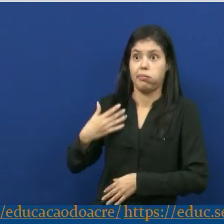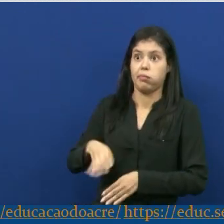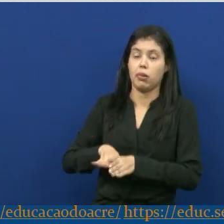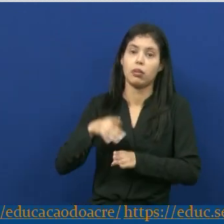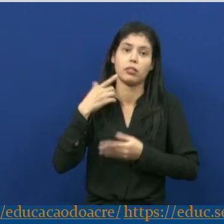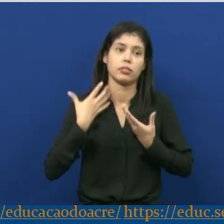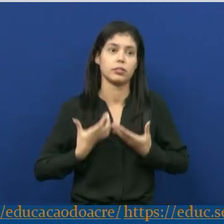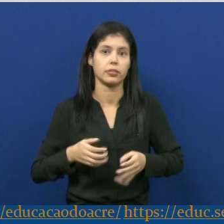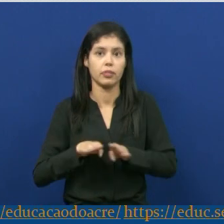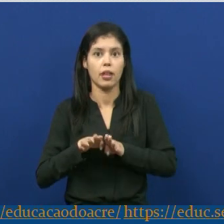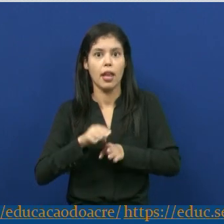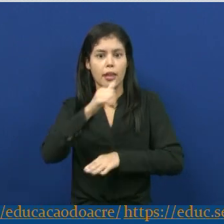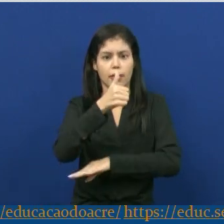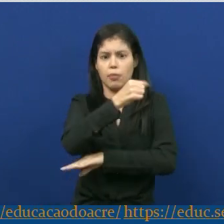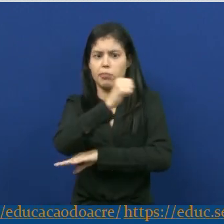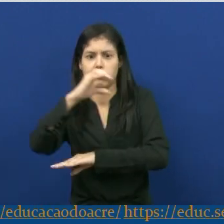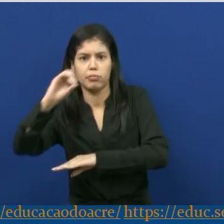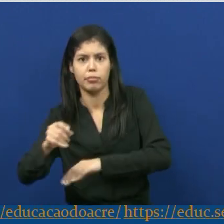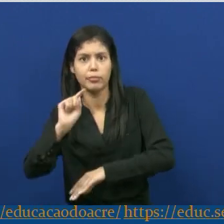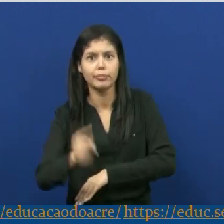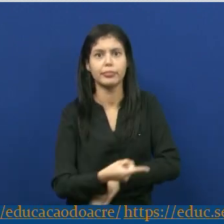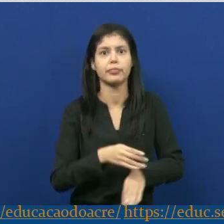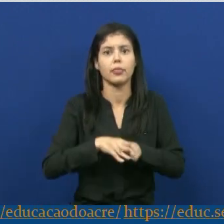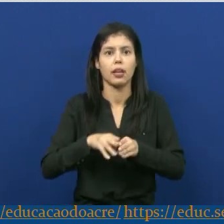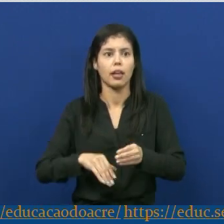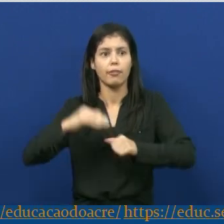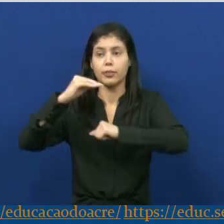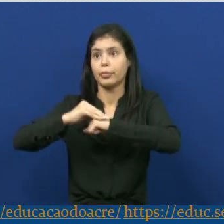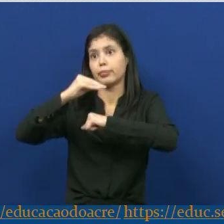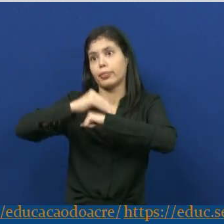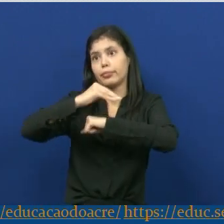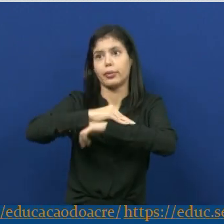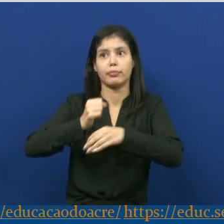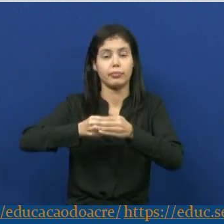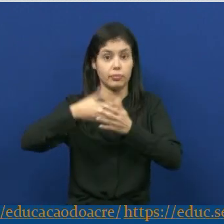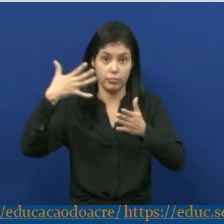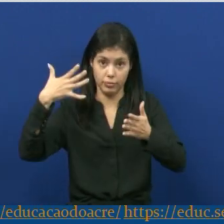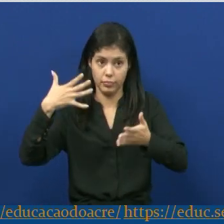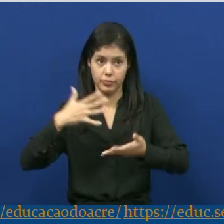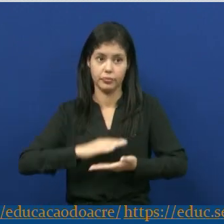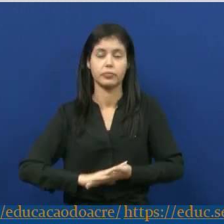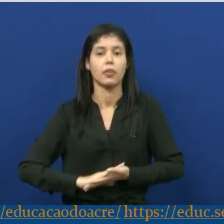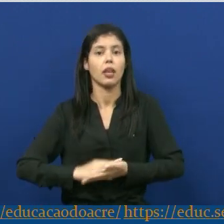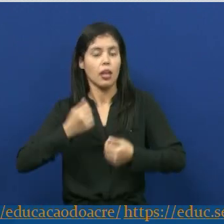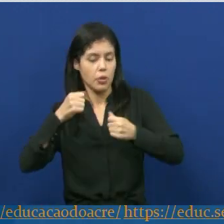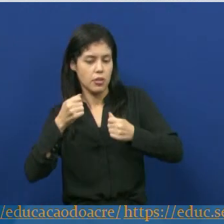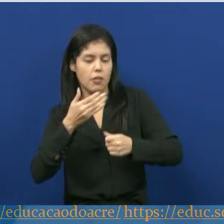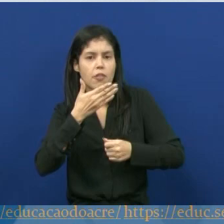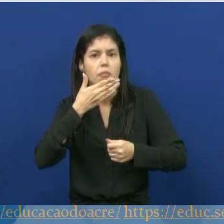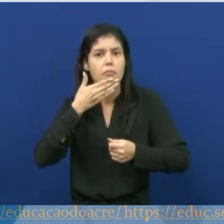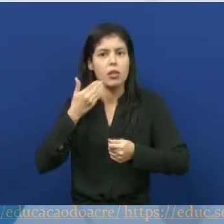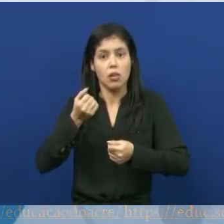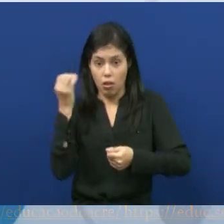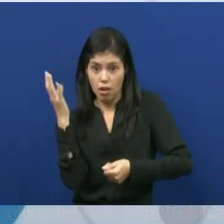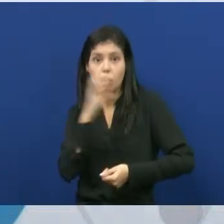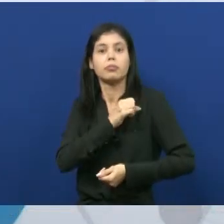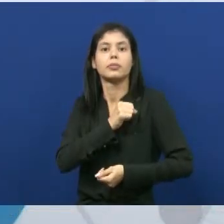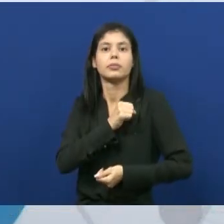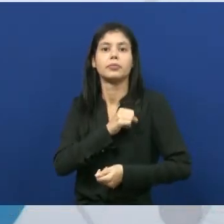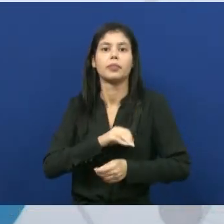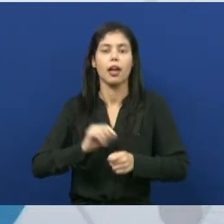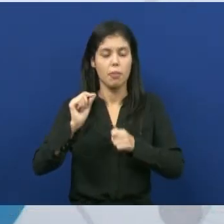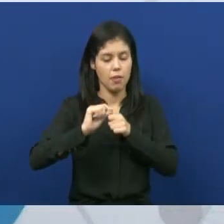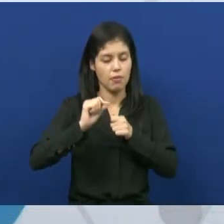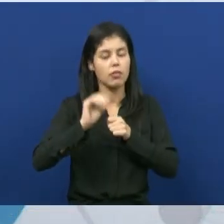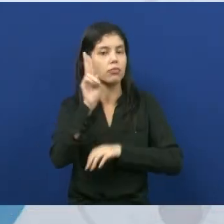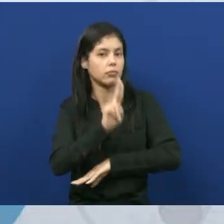já pensou você vai representar os 100 mil tem que fazer um sapinho era muito trabalhoso e precisava ser mais dinamizado